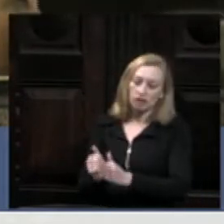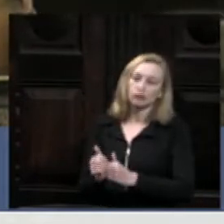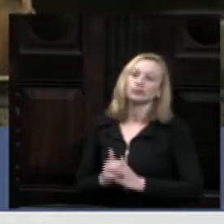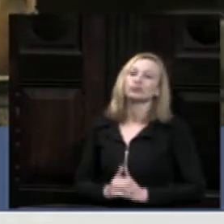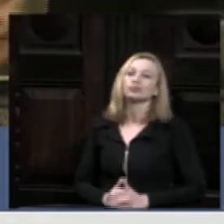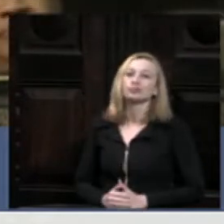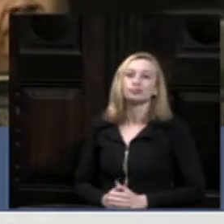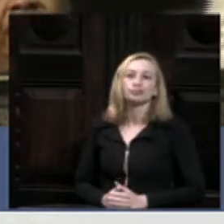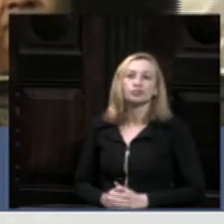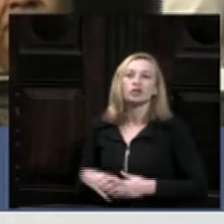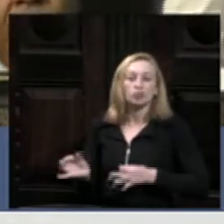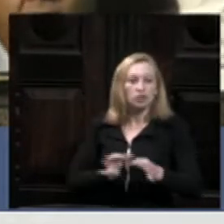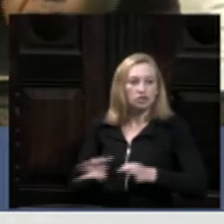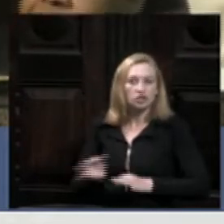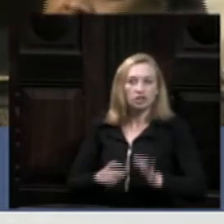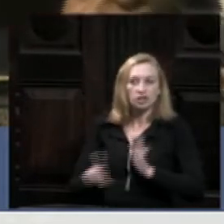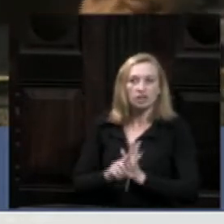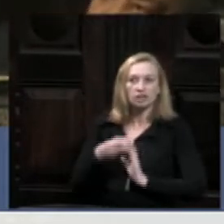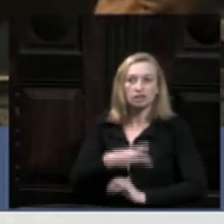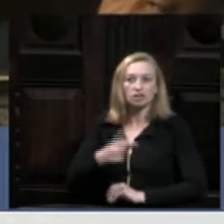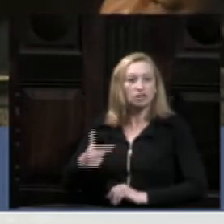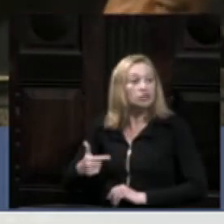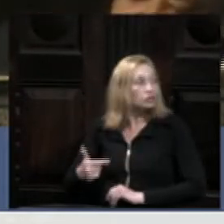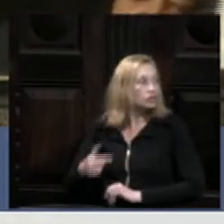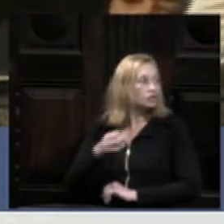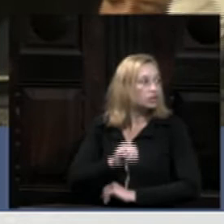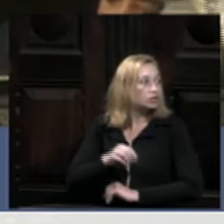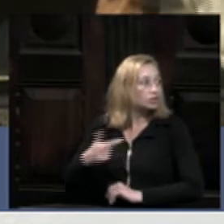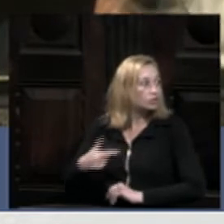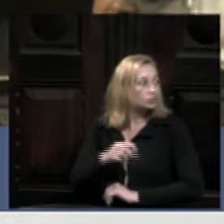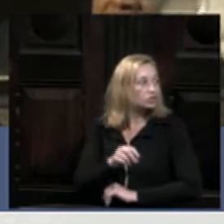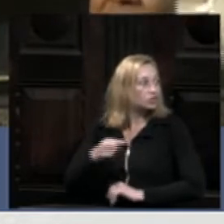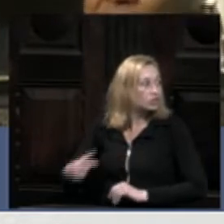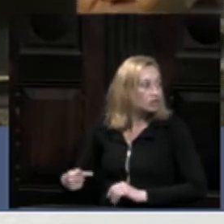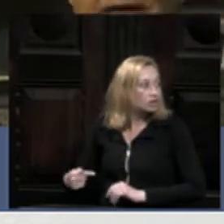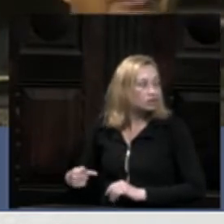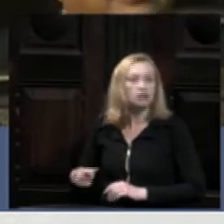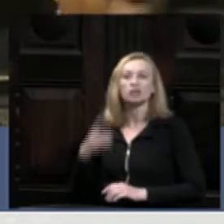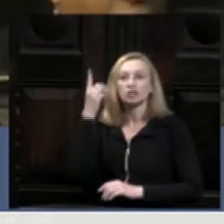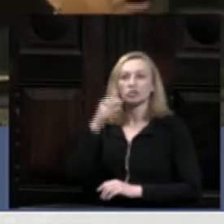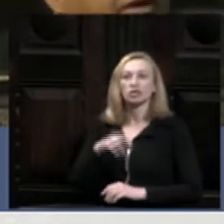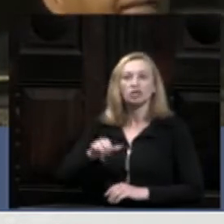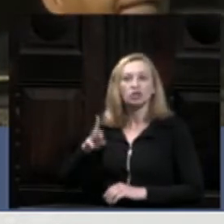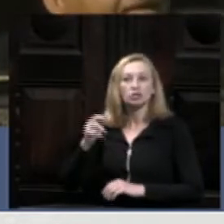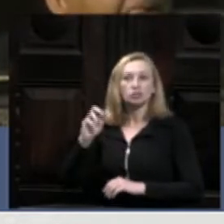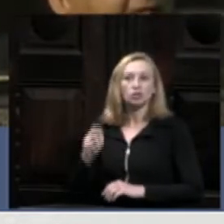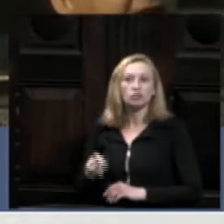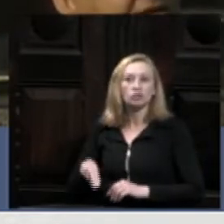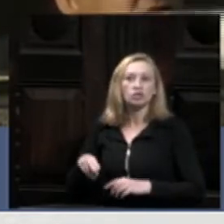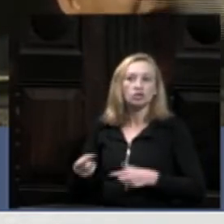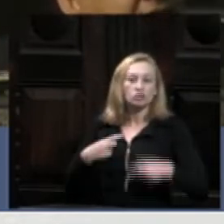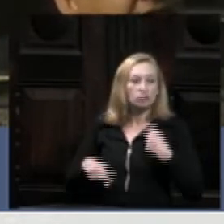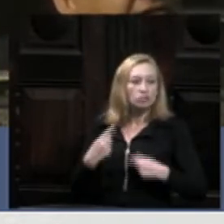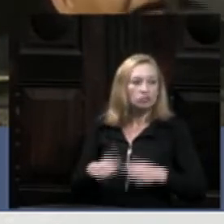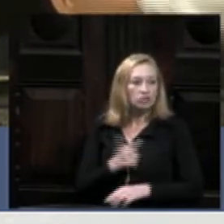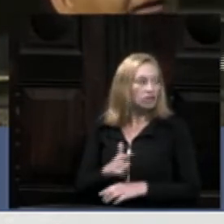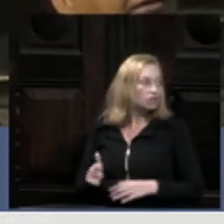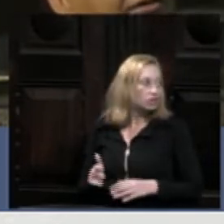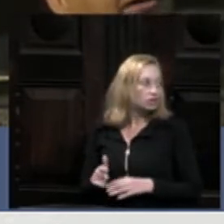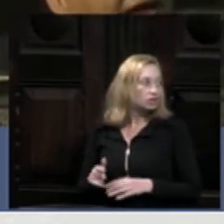quórum. Projeto de lei 3202-A de 2017, de autoria do deputado Milton Rangel. Em discussão. Não há ninguém que queira discutir. Encerra a discussão. O projeto